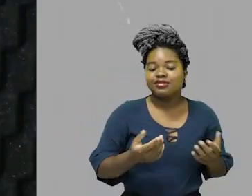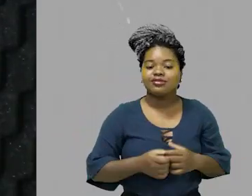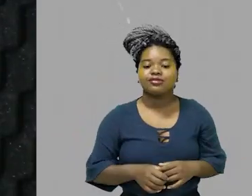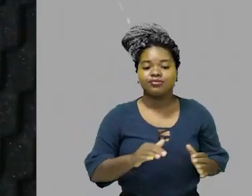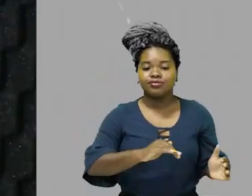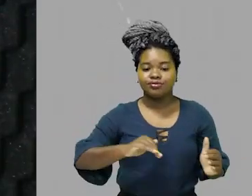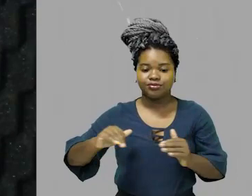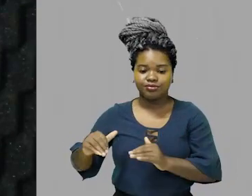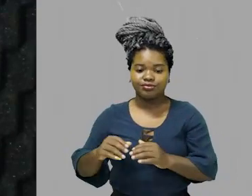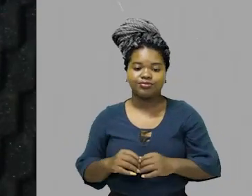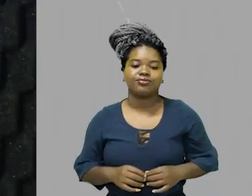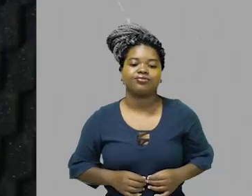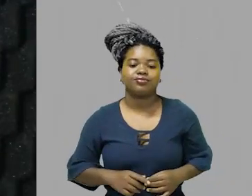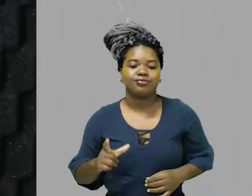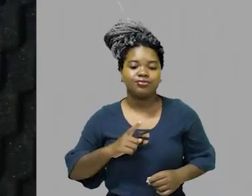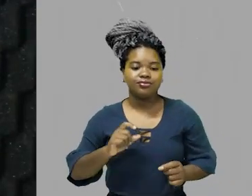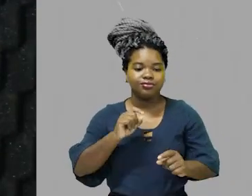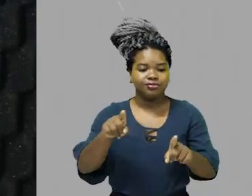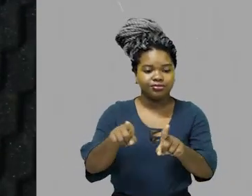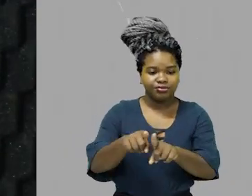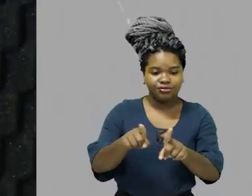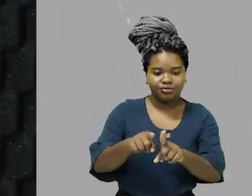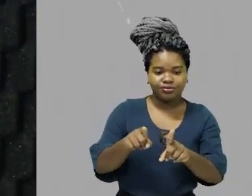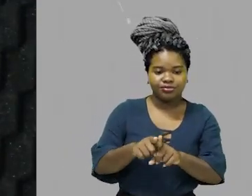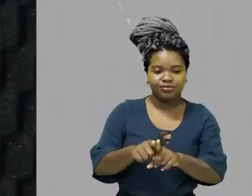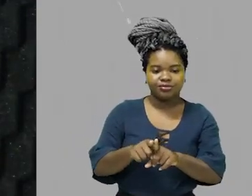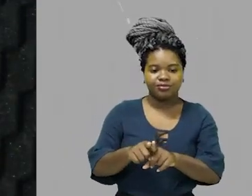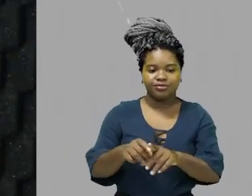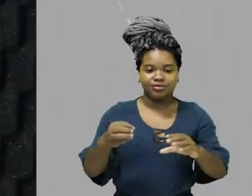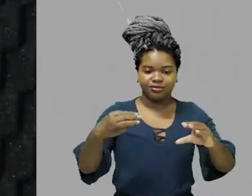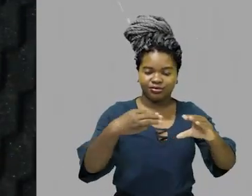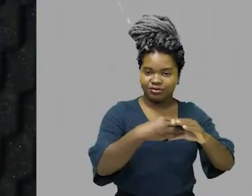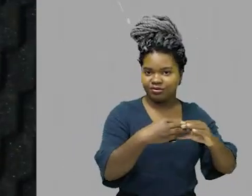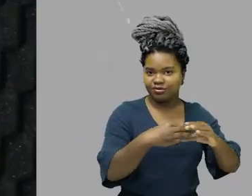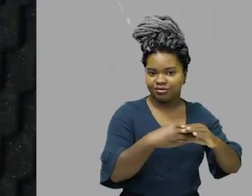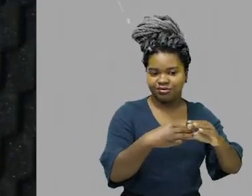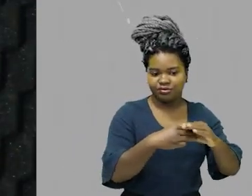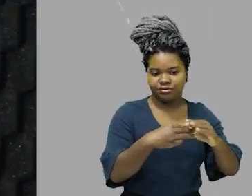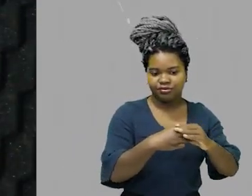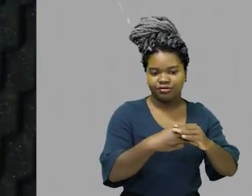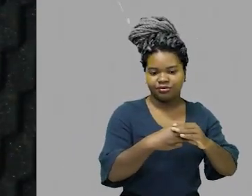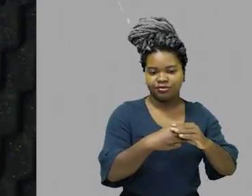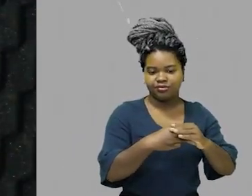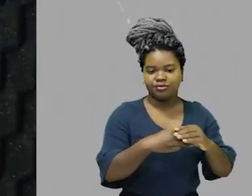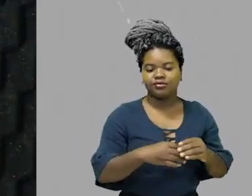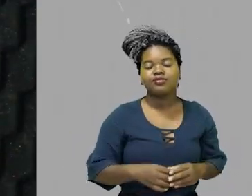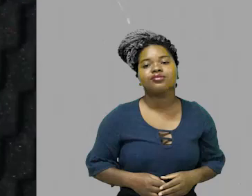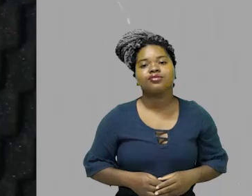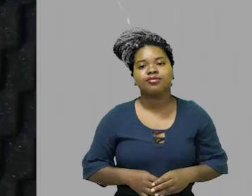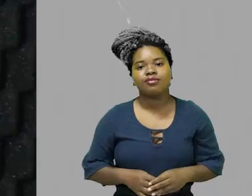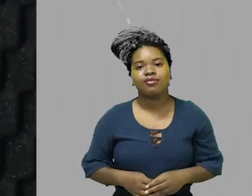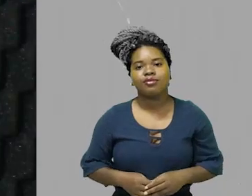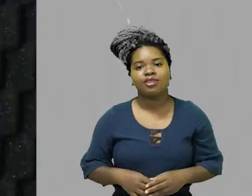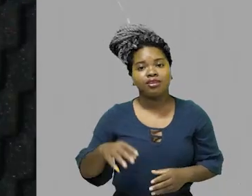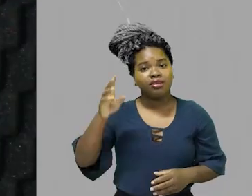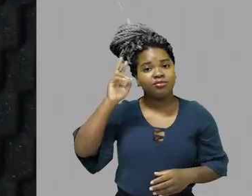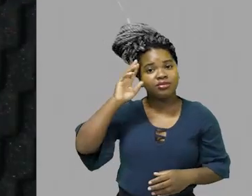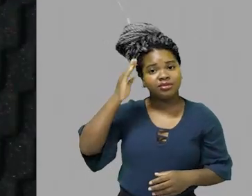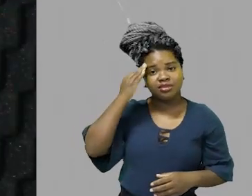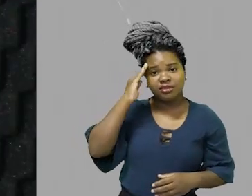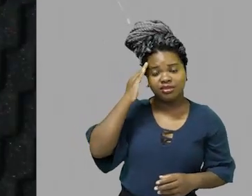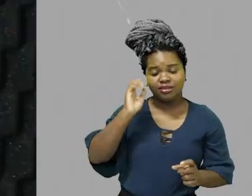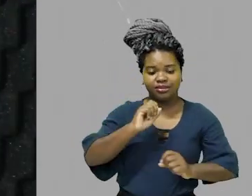celulósica, basta você entender que as plantas, assim como também as algas, são formadas por